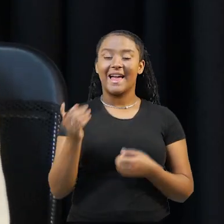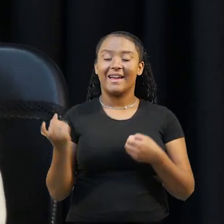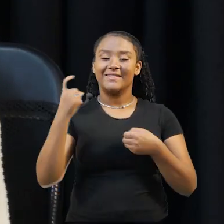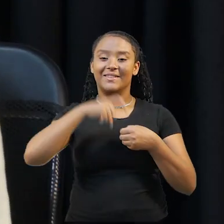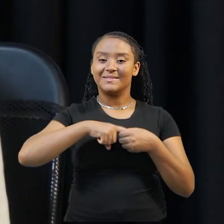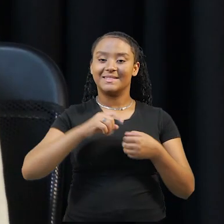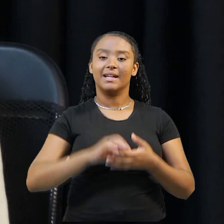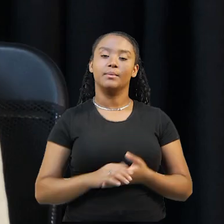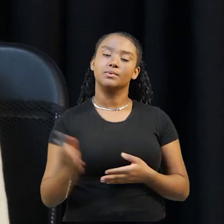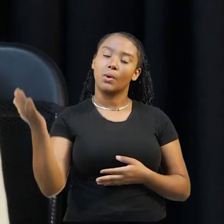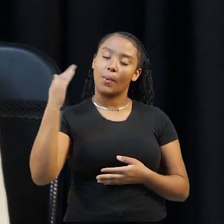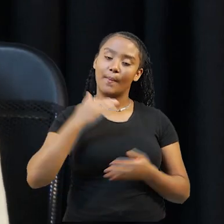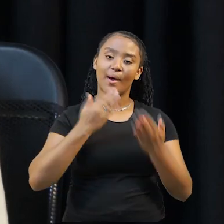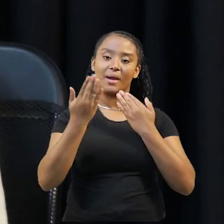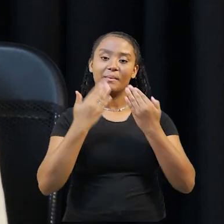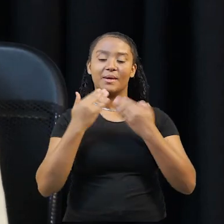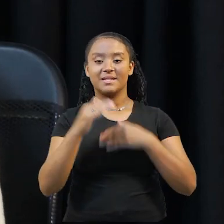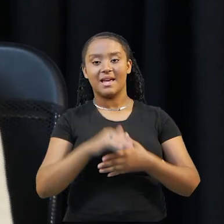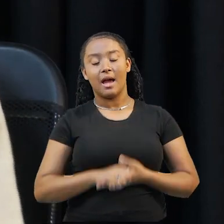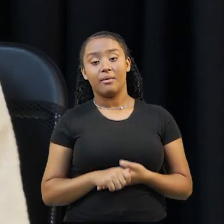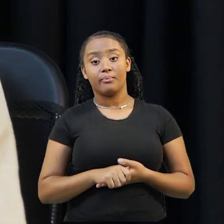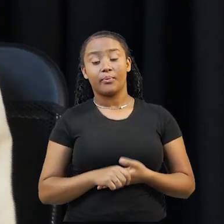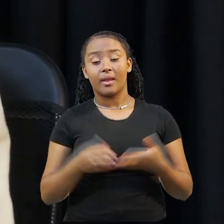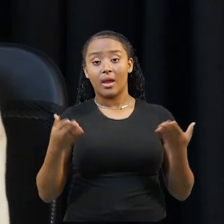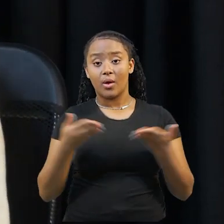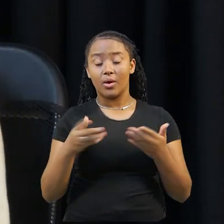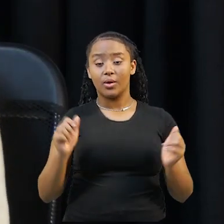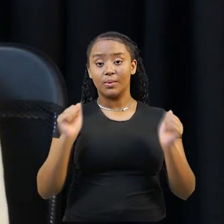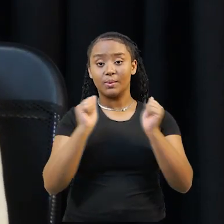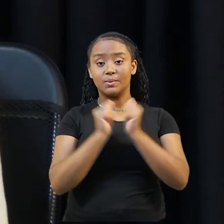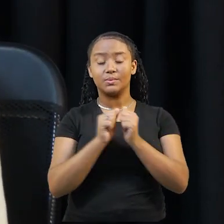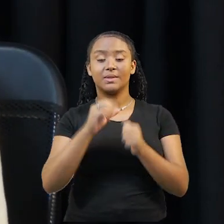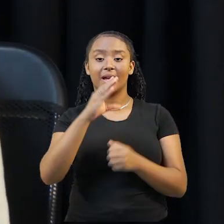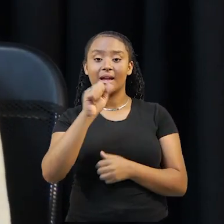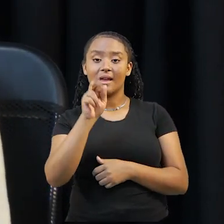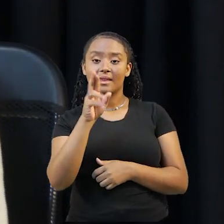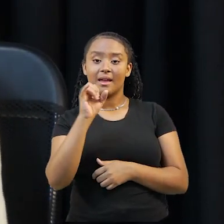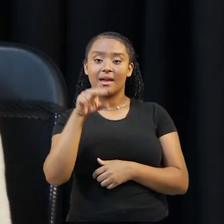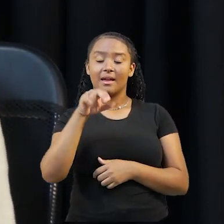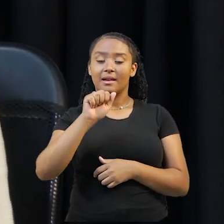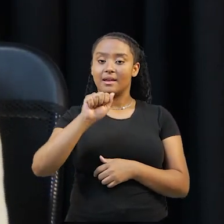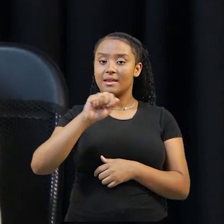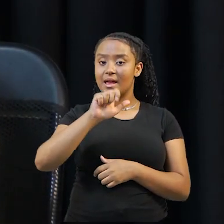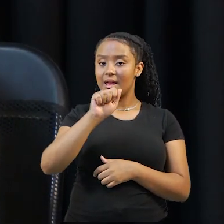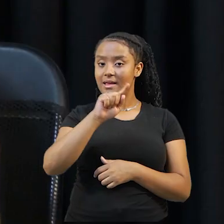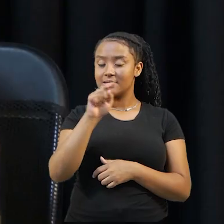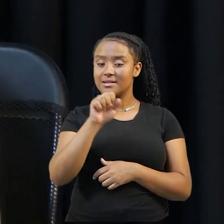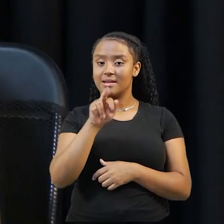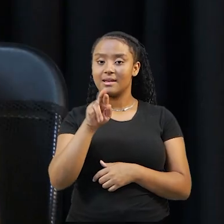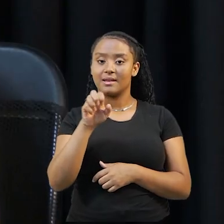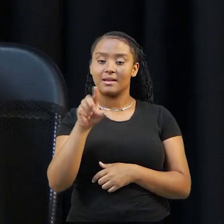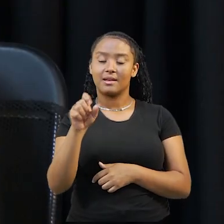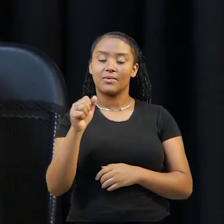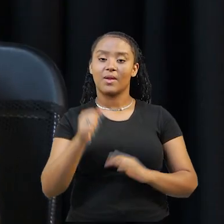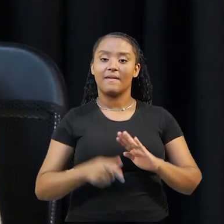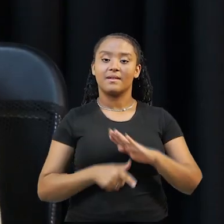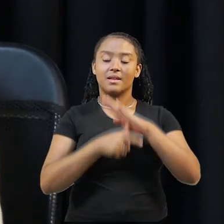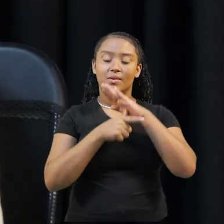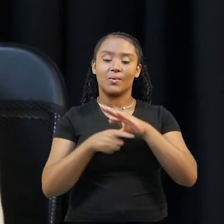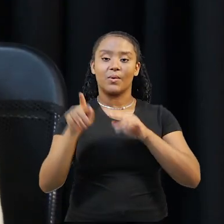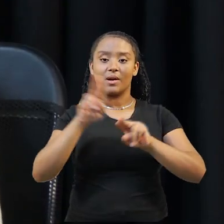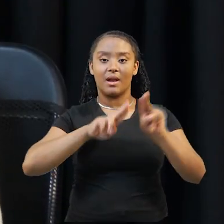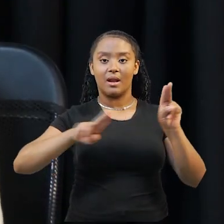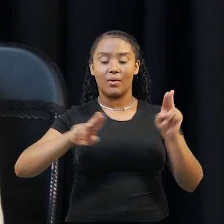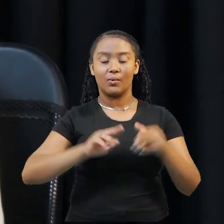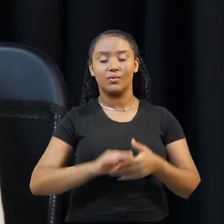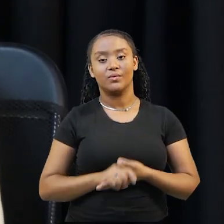Olá, estamos de volta com Bora Prosear. Estamos recebendo aqui hoje a Catarina Azeredo, que é vice-reitora da Universidade